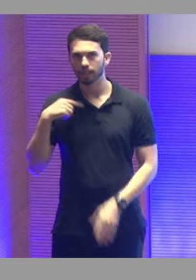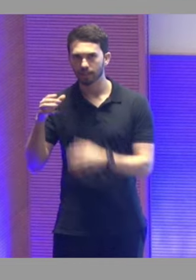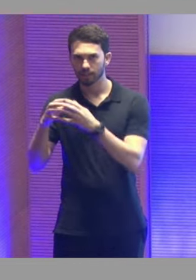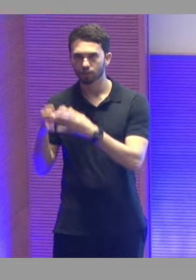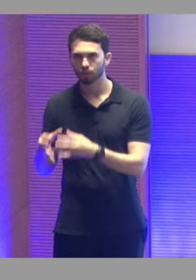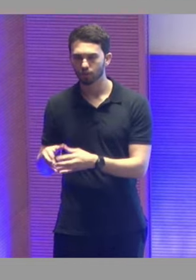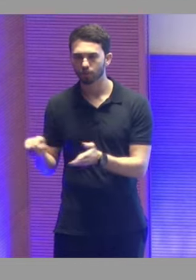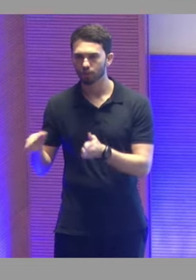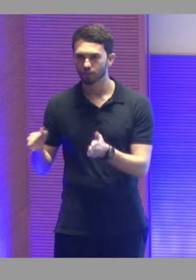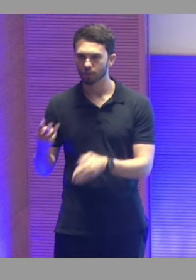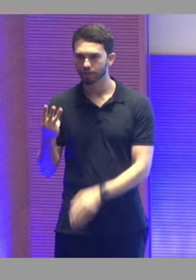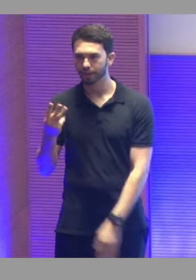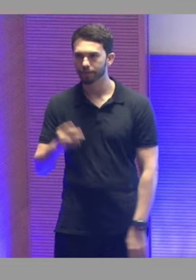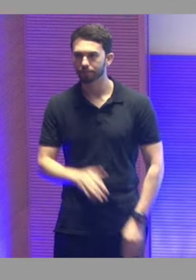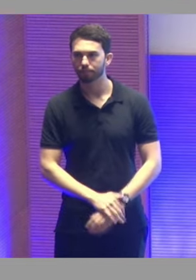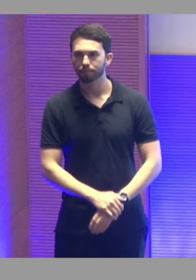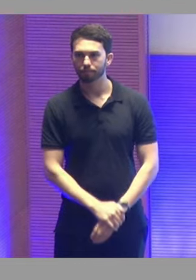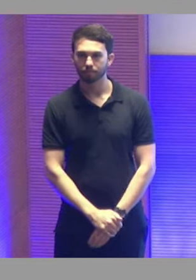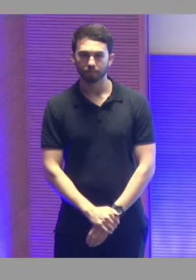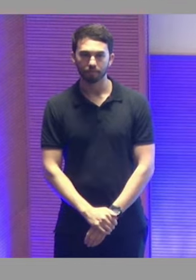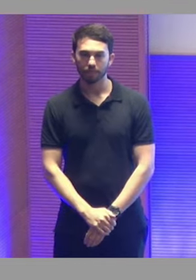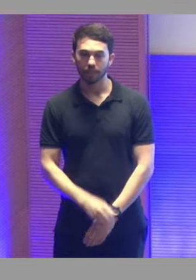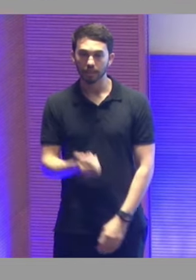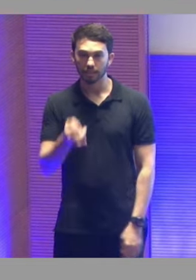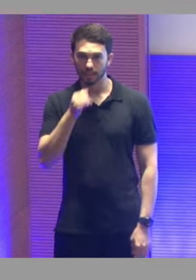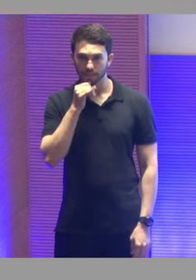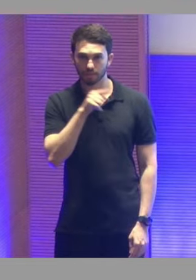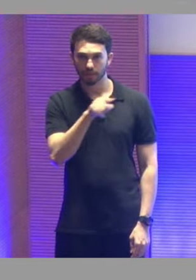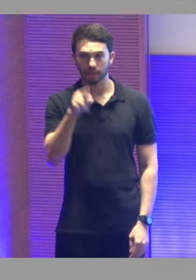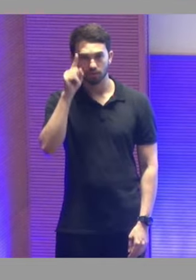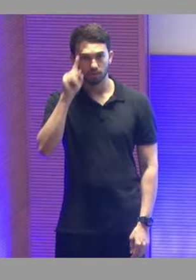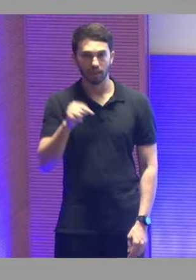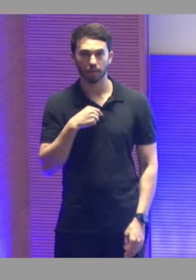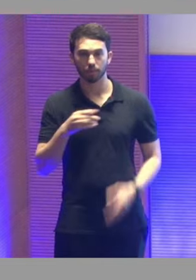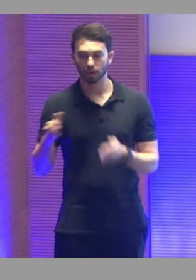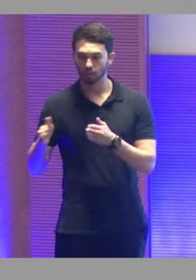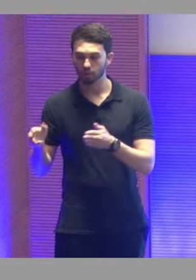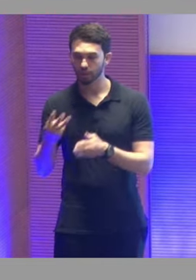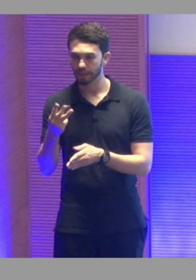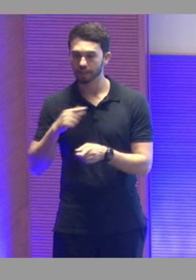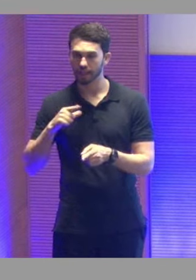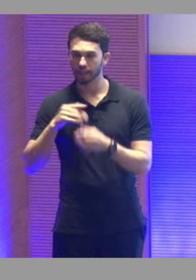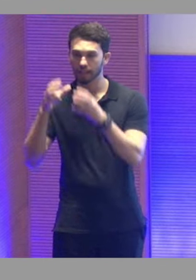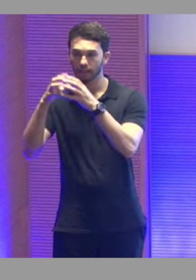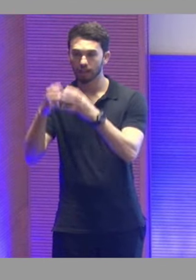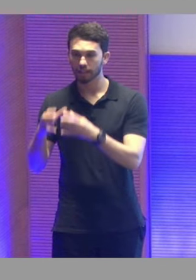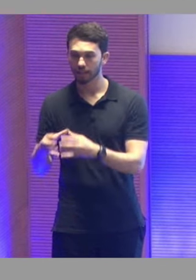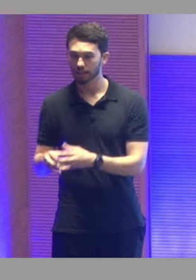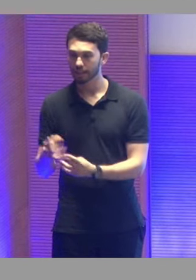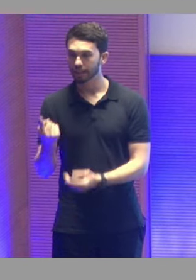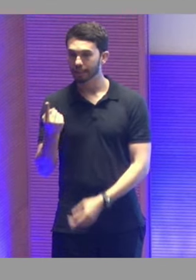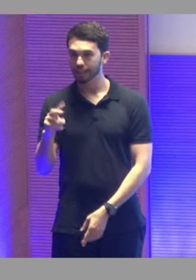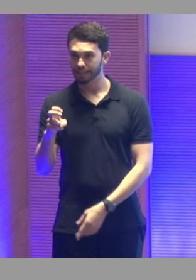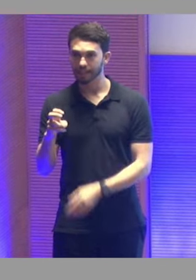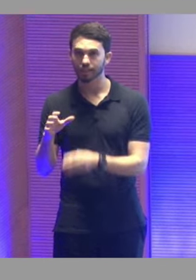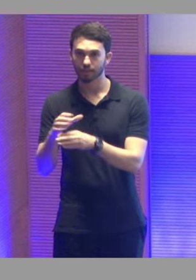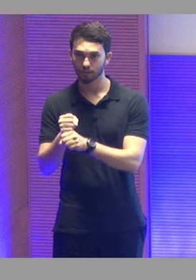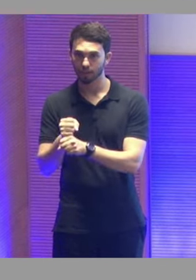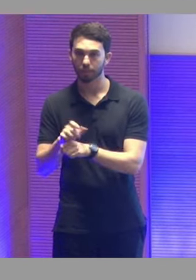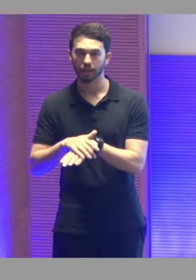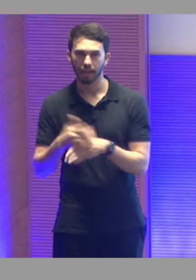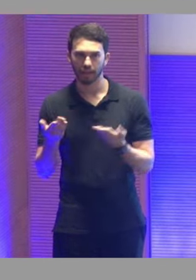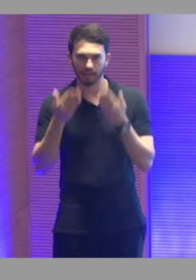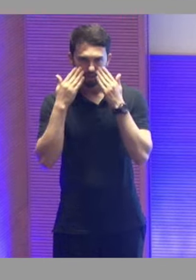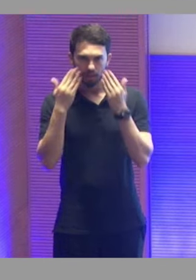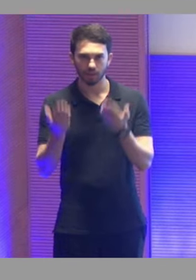escopo 3 para quem não sabe o escopo 3 ele é dividido em 15 categorias distintas e aqui a gente traz